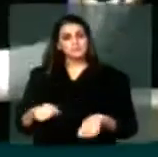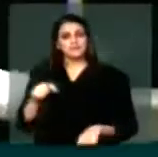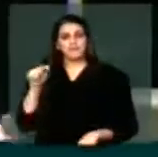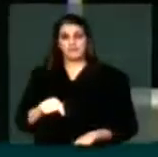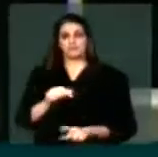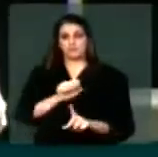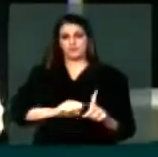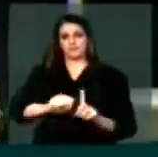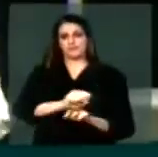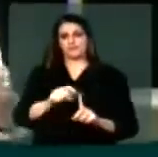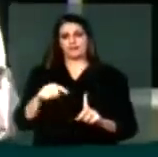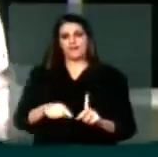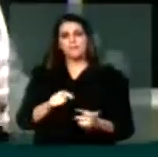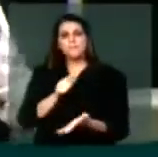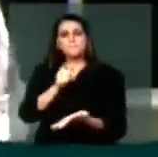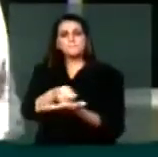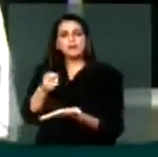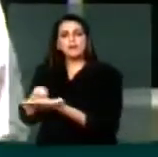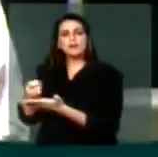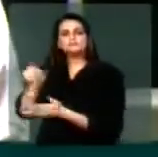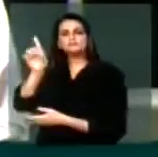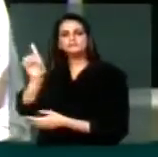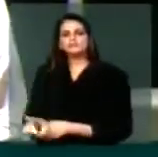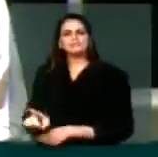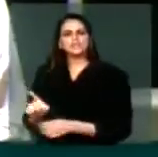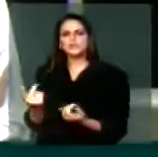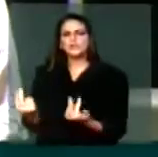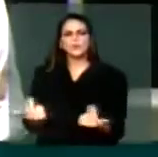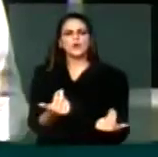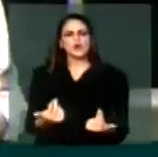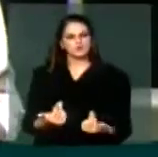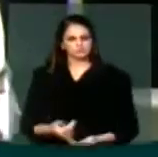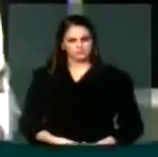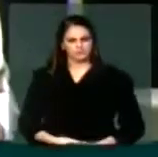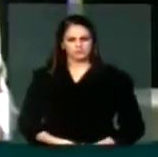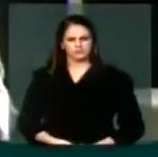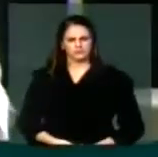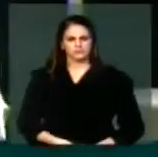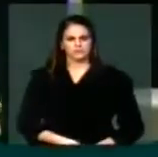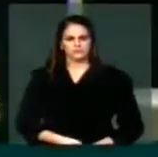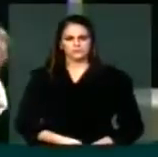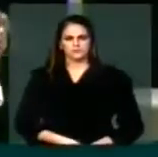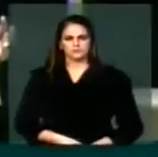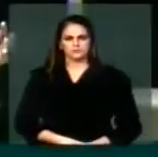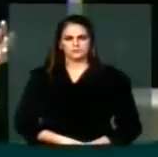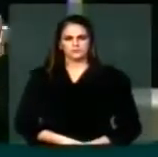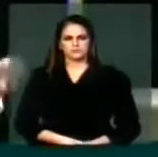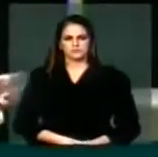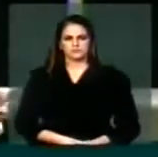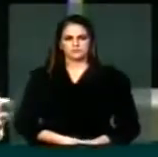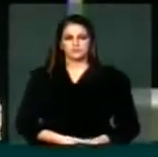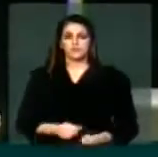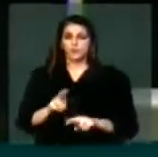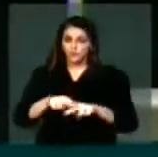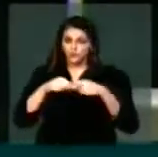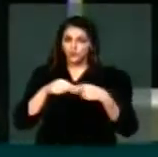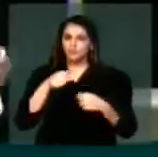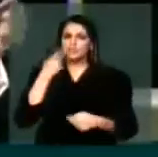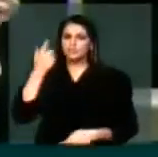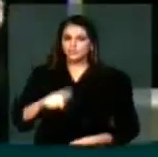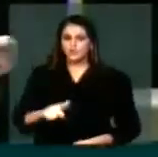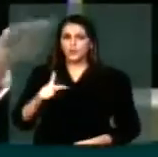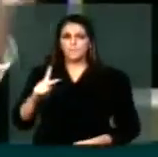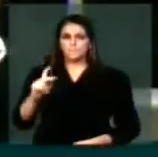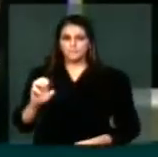o financiamento da democracia e das eleições brasileiras. Então, nesse sentido, a PEC Vacarezza, volto a ela